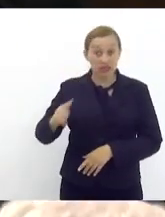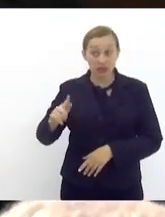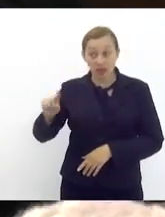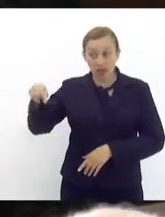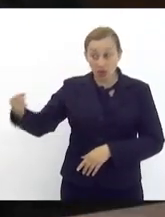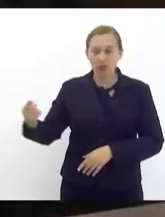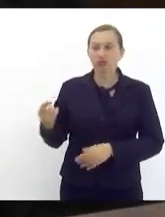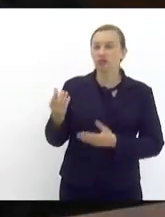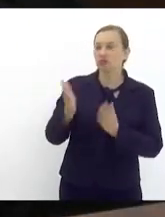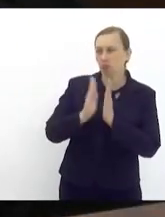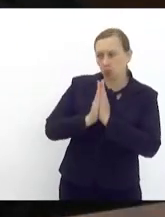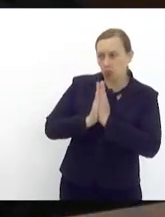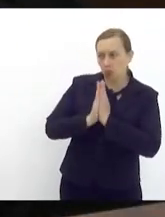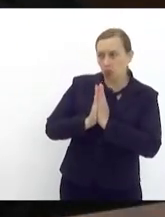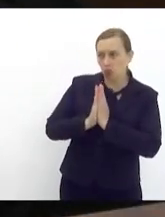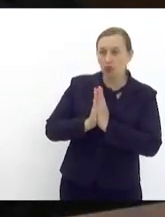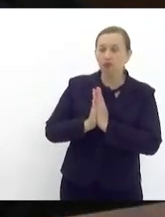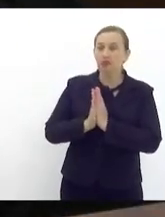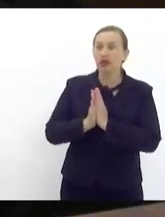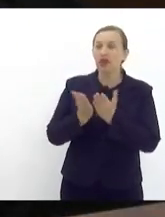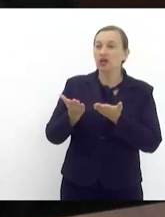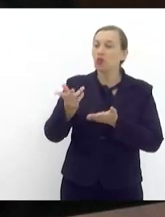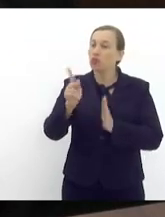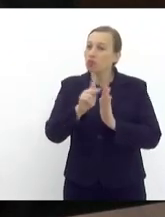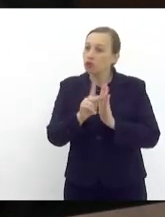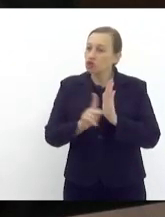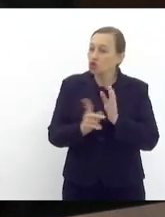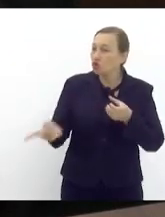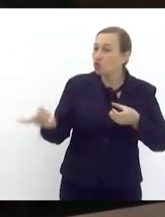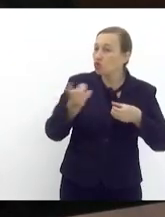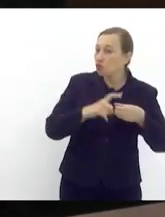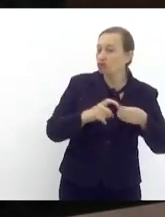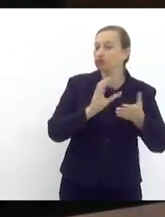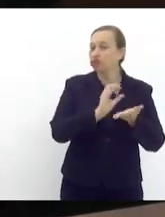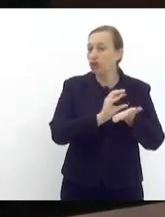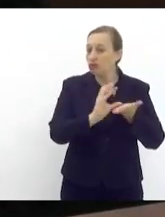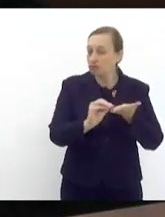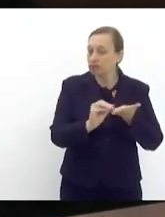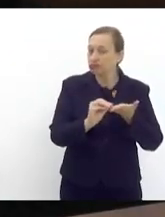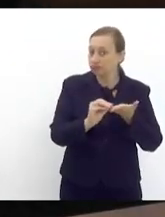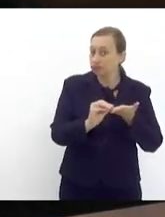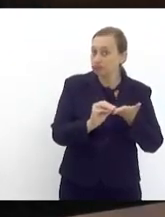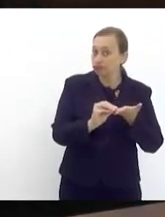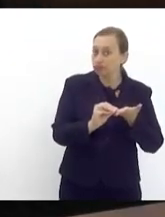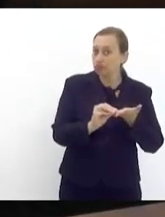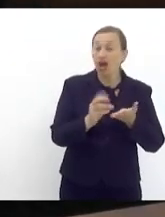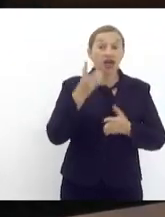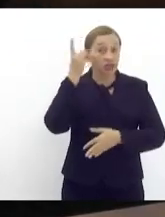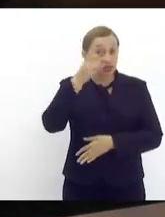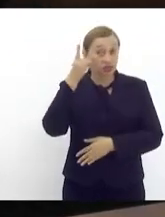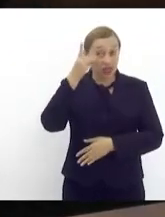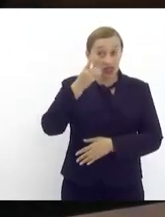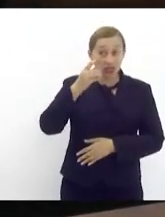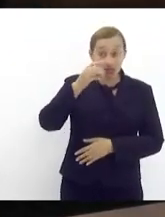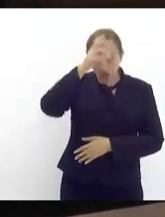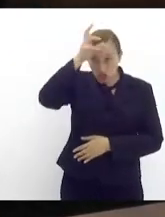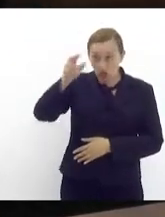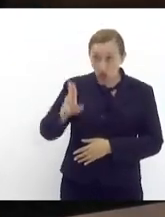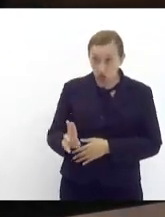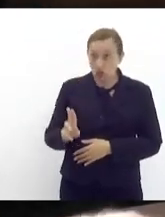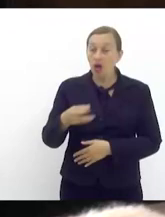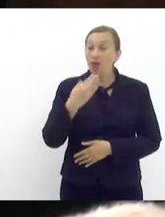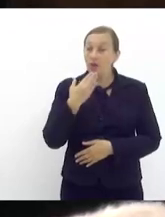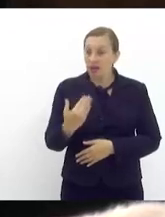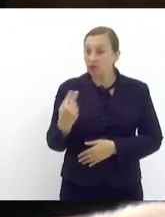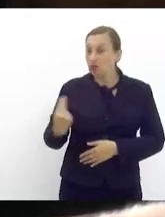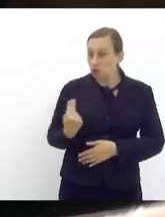por gentileza, tente fazer com que esse projeto volte à pauta. Vamos tentar. A deputada Tia Ju, ela tinha pedido a coautoria, não